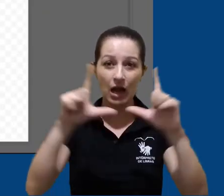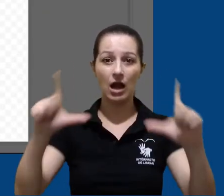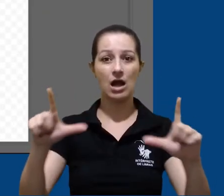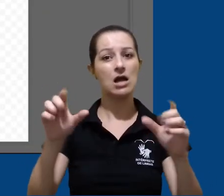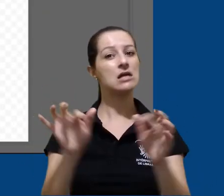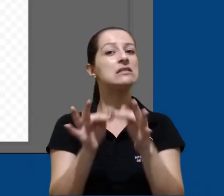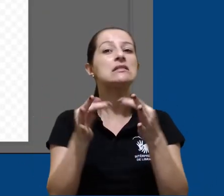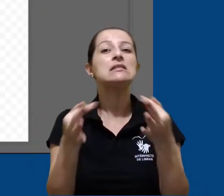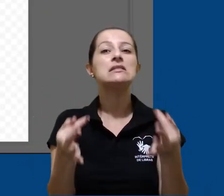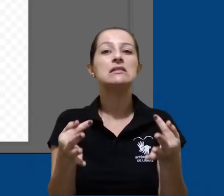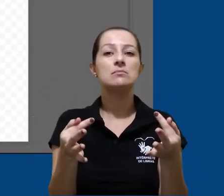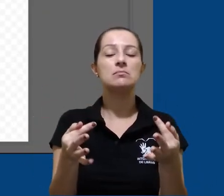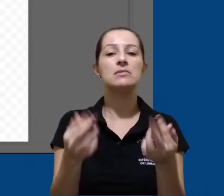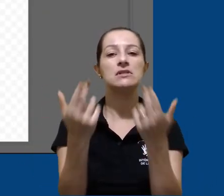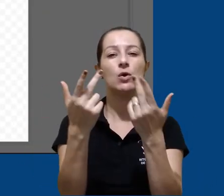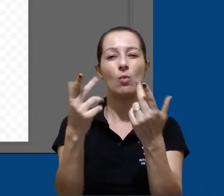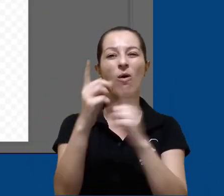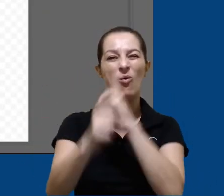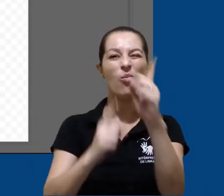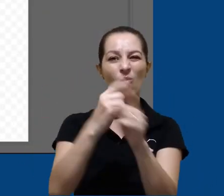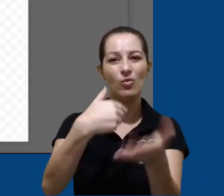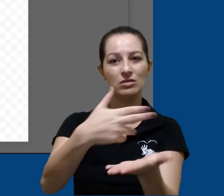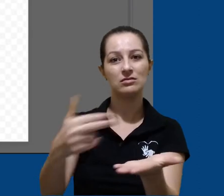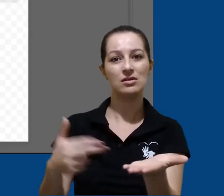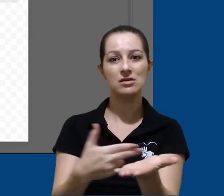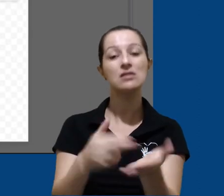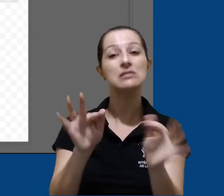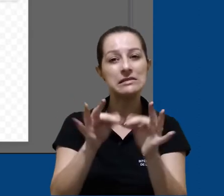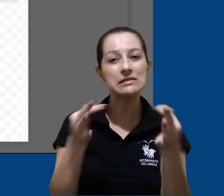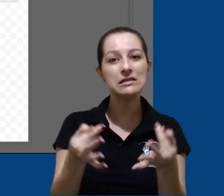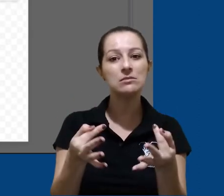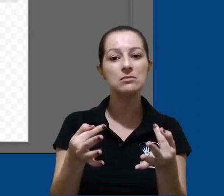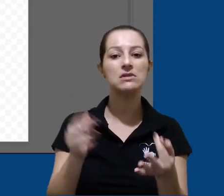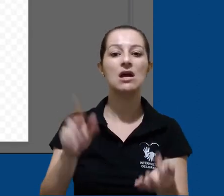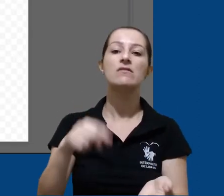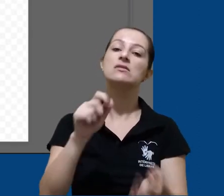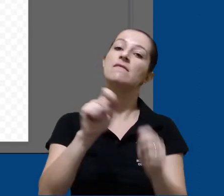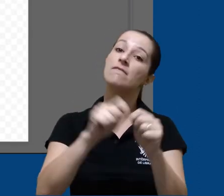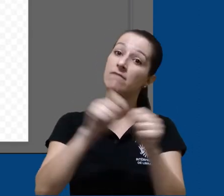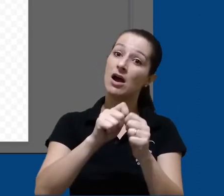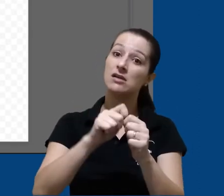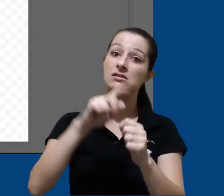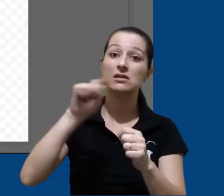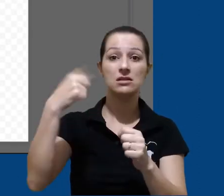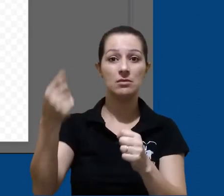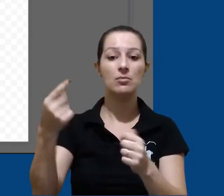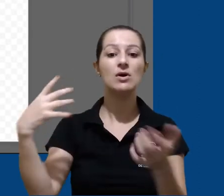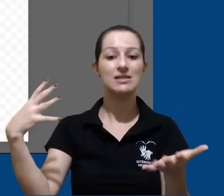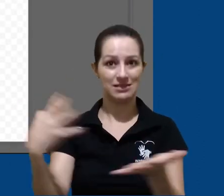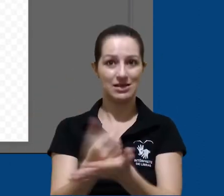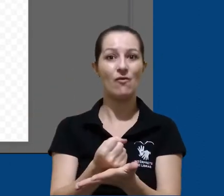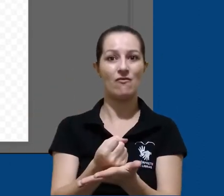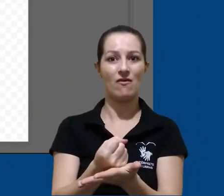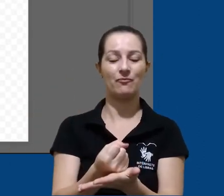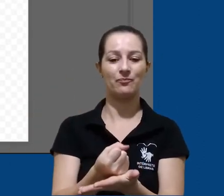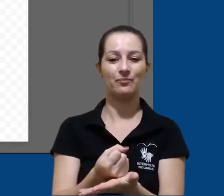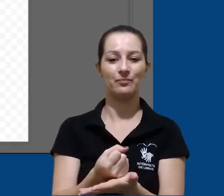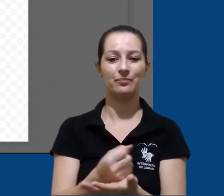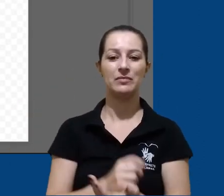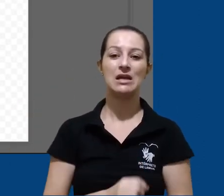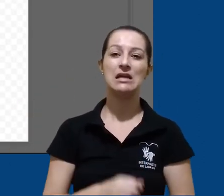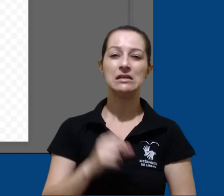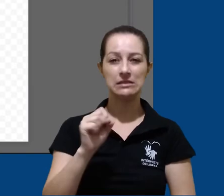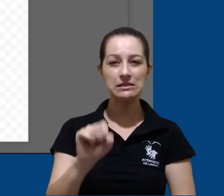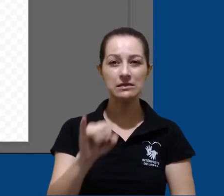simples e compacta do google drive passa desenho que desejar e clique em salvar no canto superior direito desta janela e